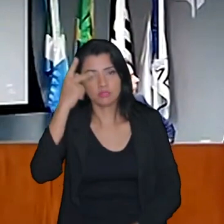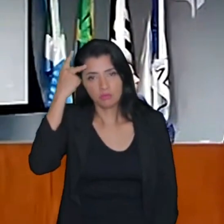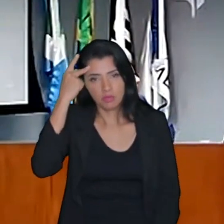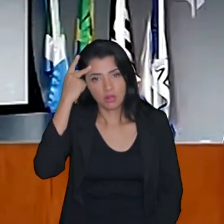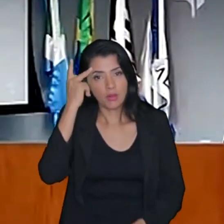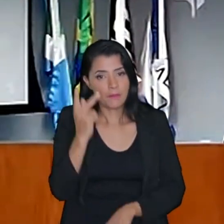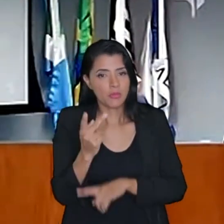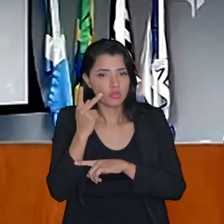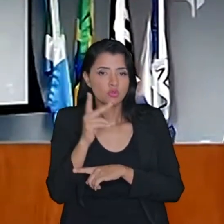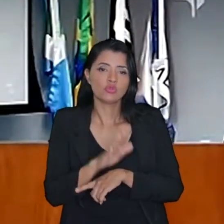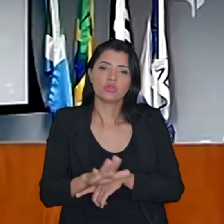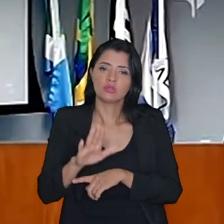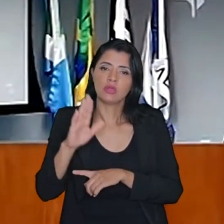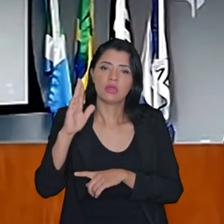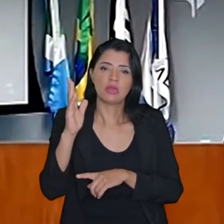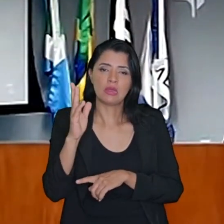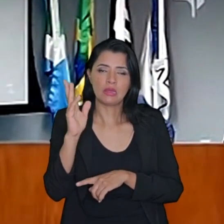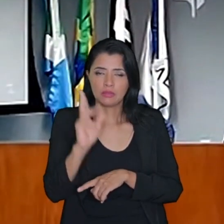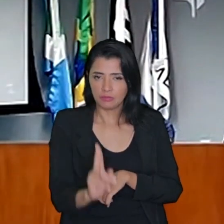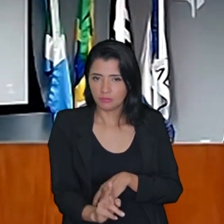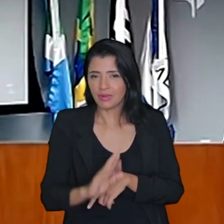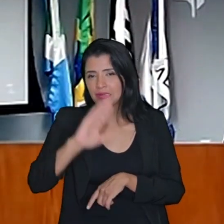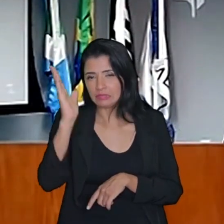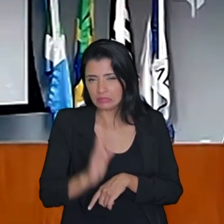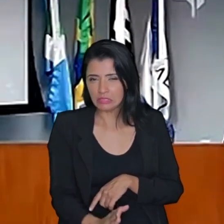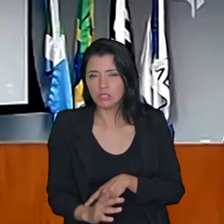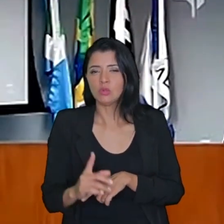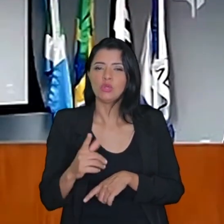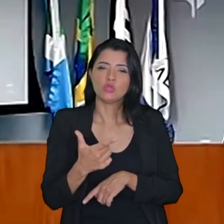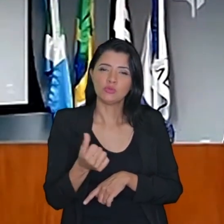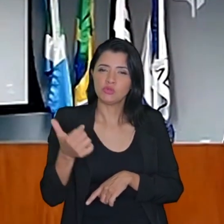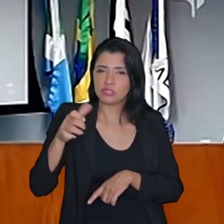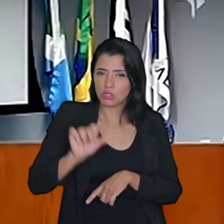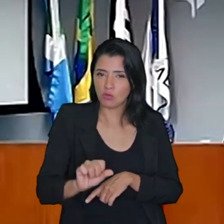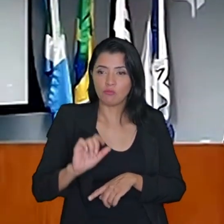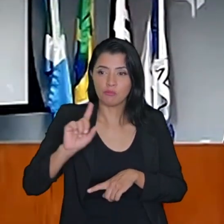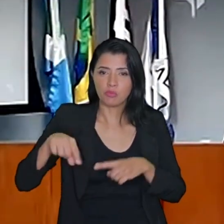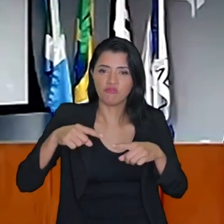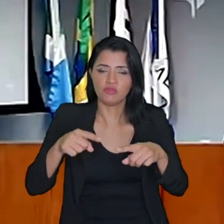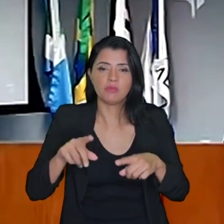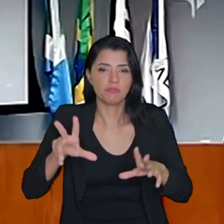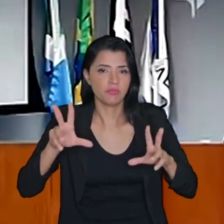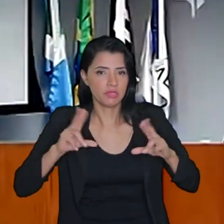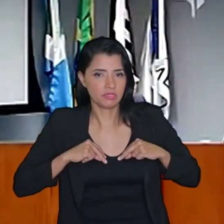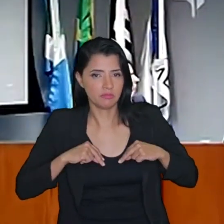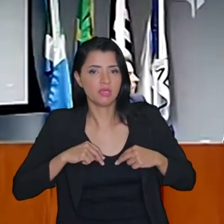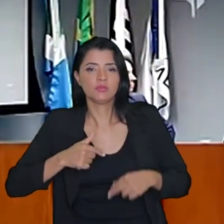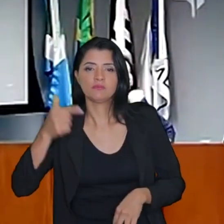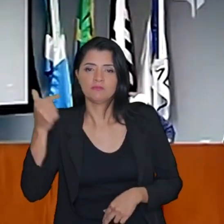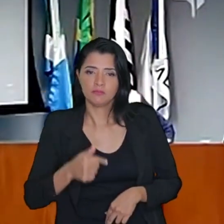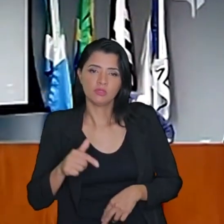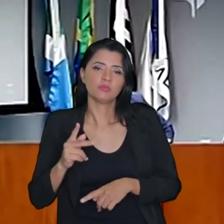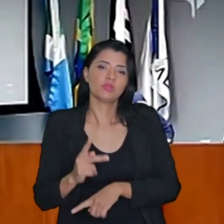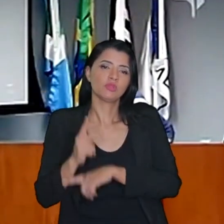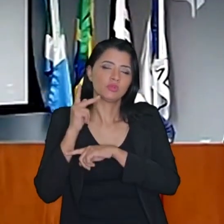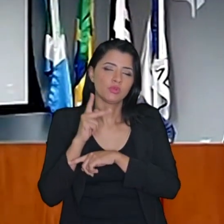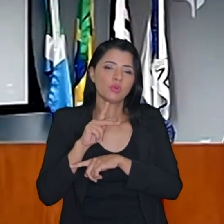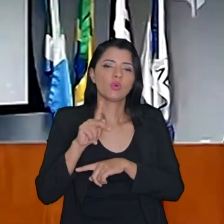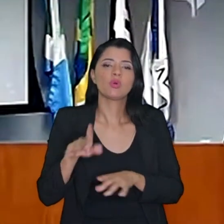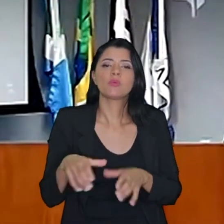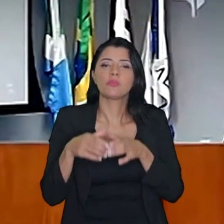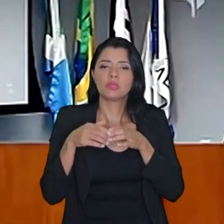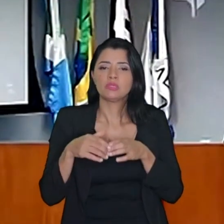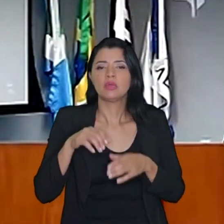Regional da República em São Paulo desde 2019, promovida por merecimento. Vice-procuradora da Secretaria de Cooperação Internacional